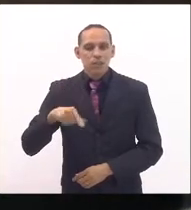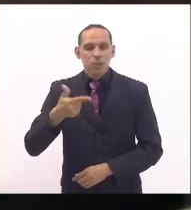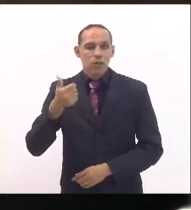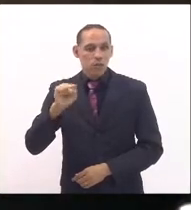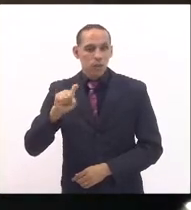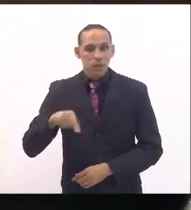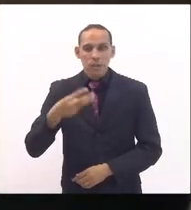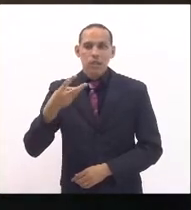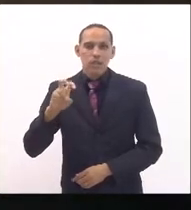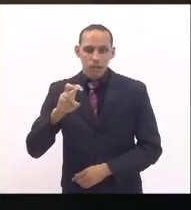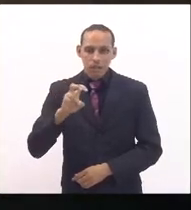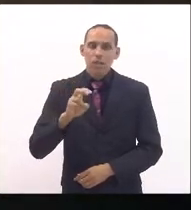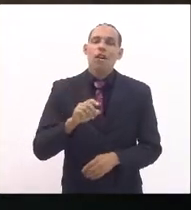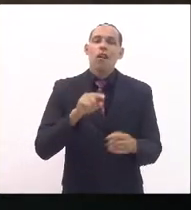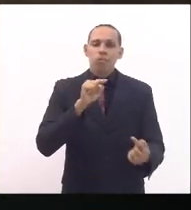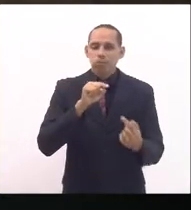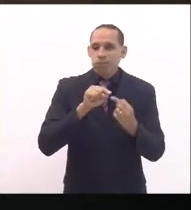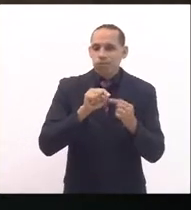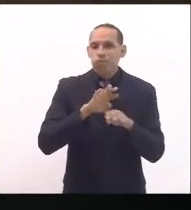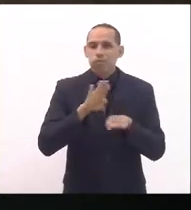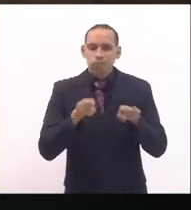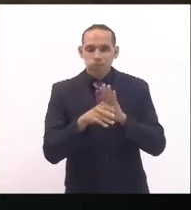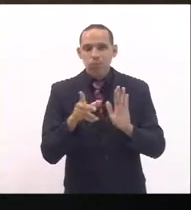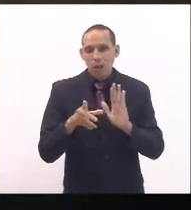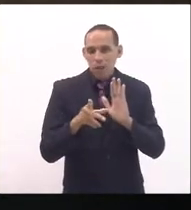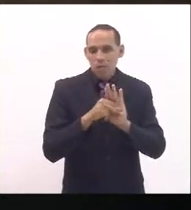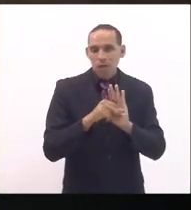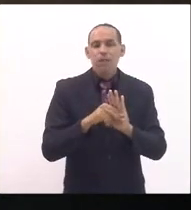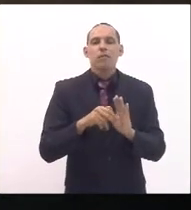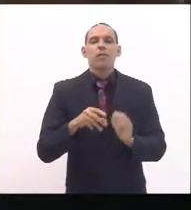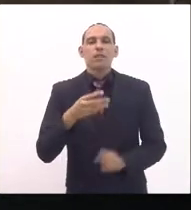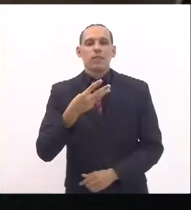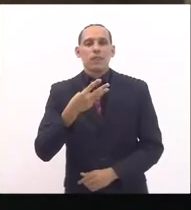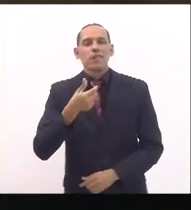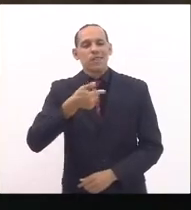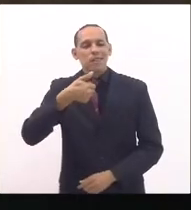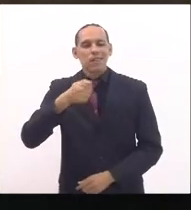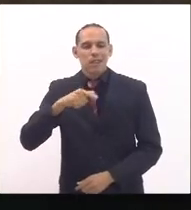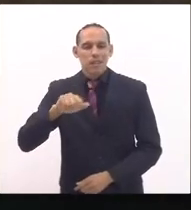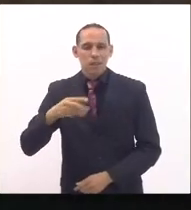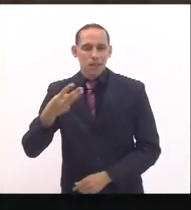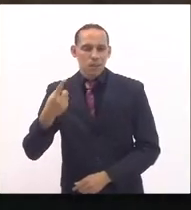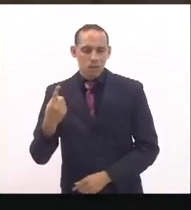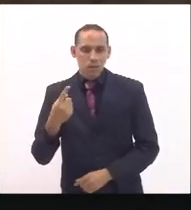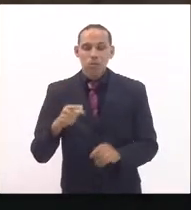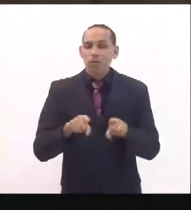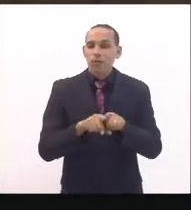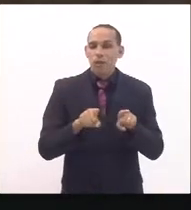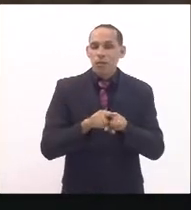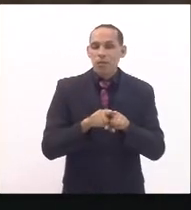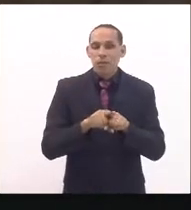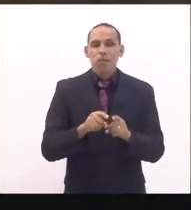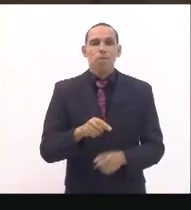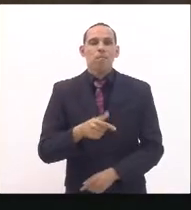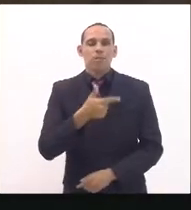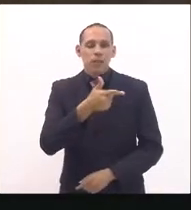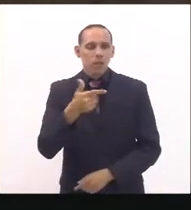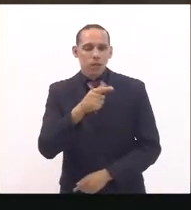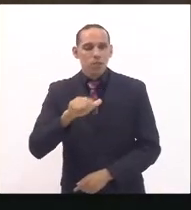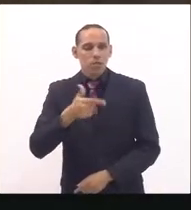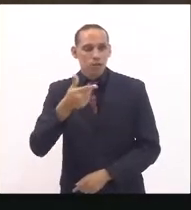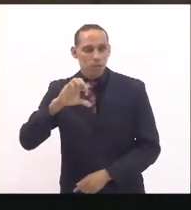favorável com subemenda aglutinativa às emendas 17 e 31, favorável com subemenda aglutinativa às emendas 22,